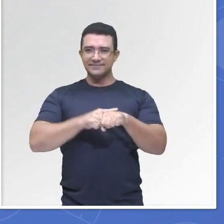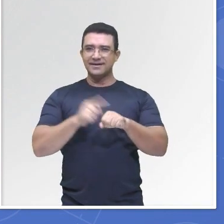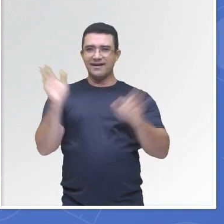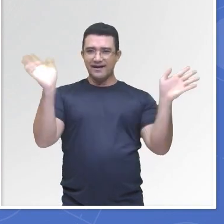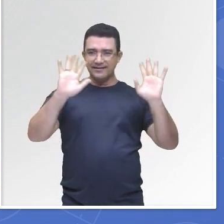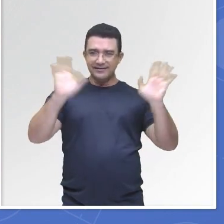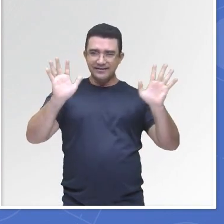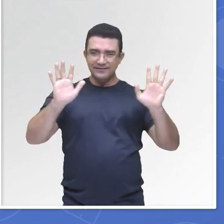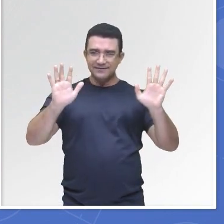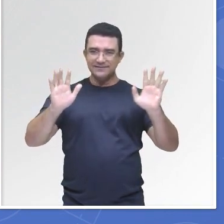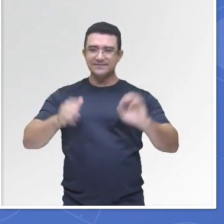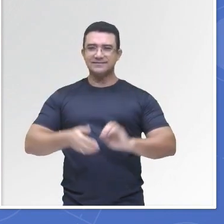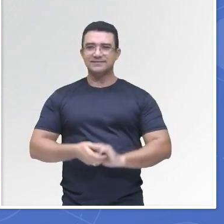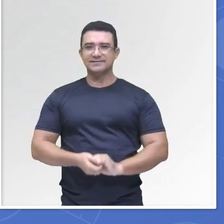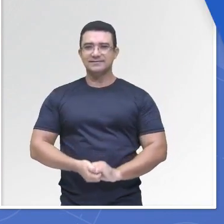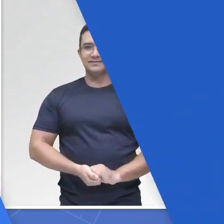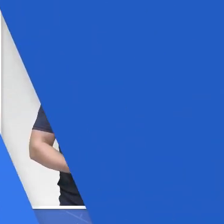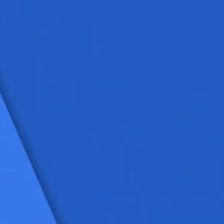nossa próxima aula.